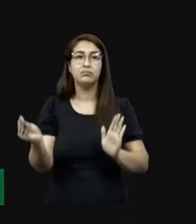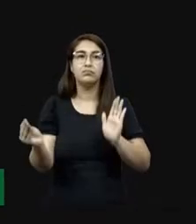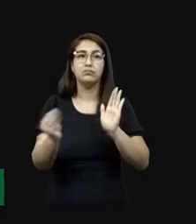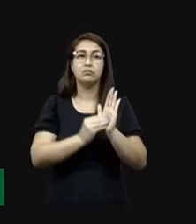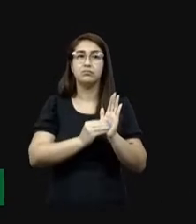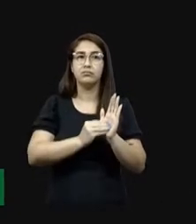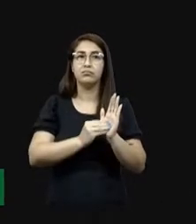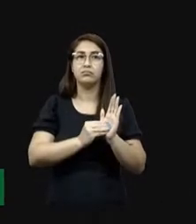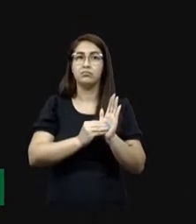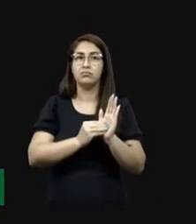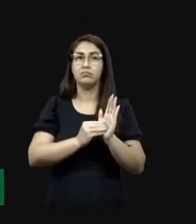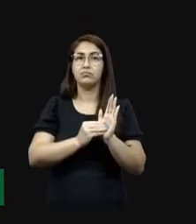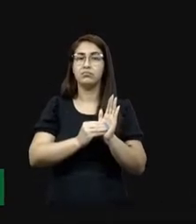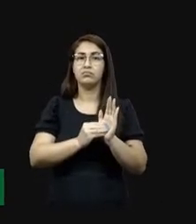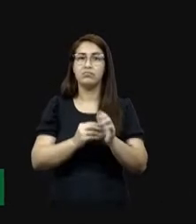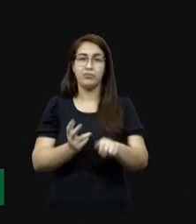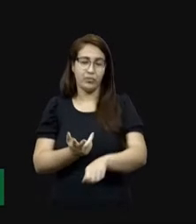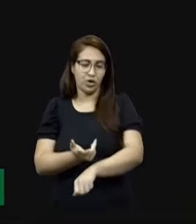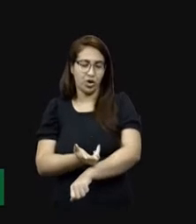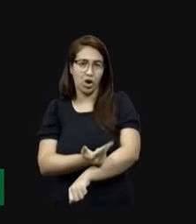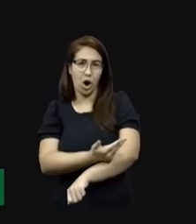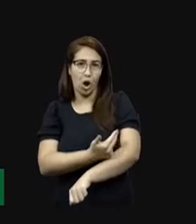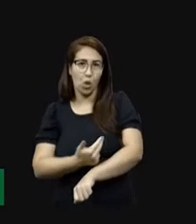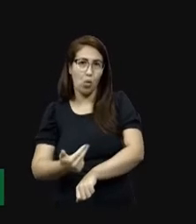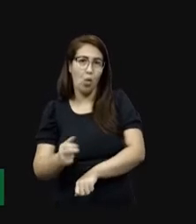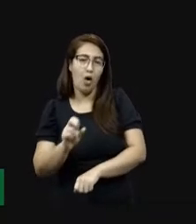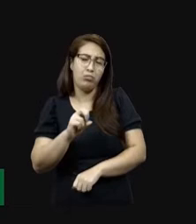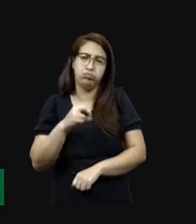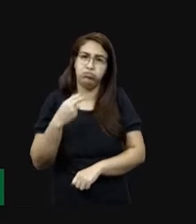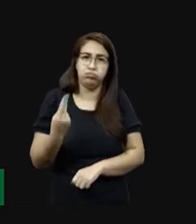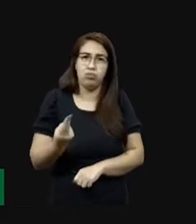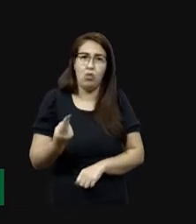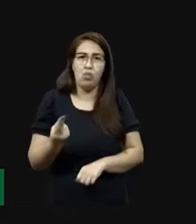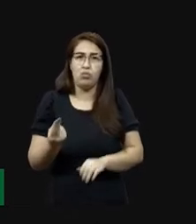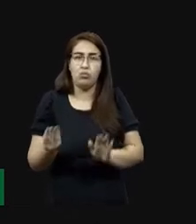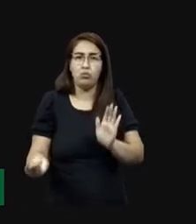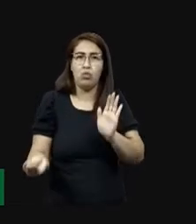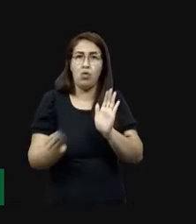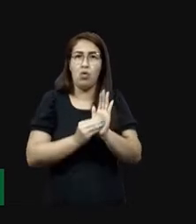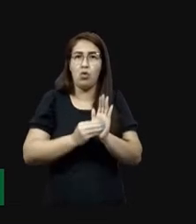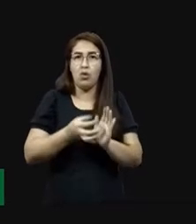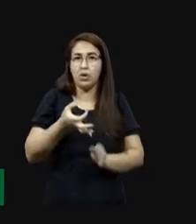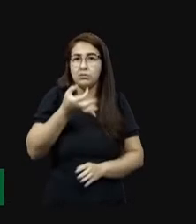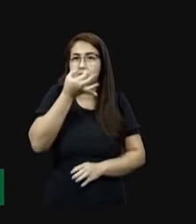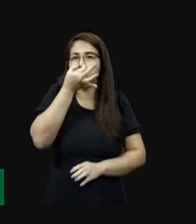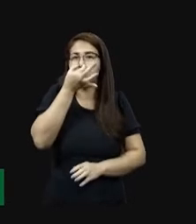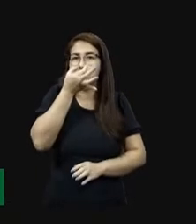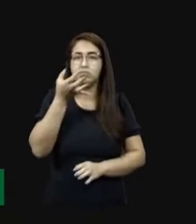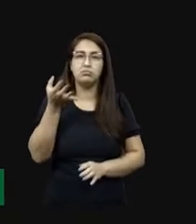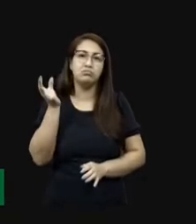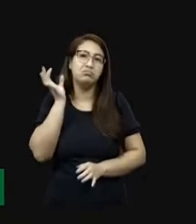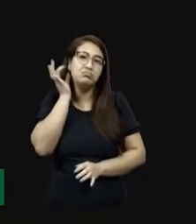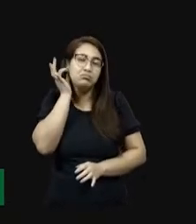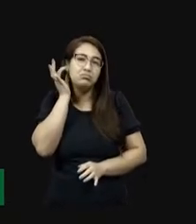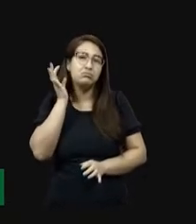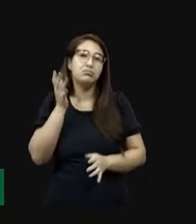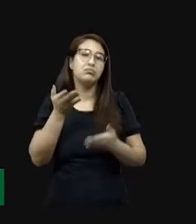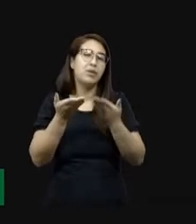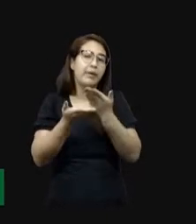à realização de tatuagens ou colocação de piercings em animais